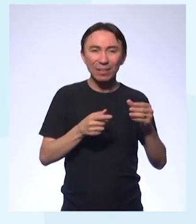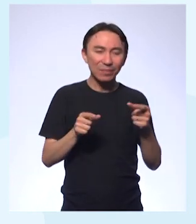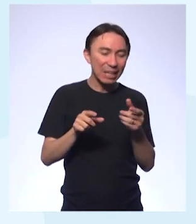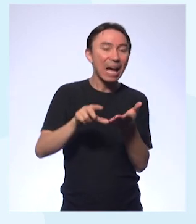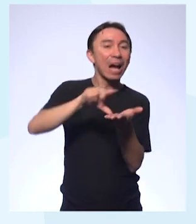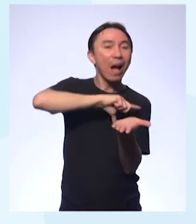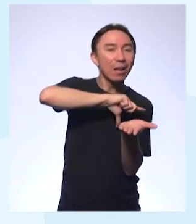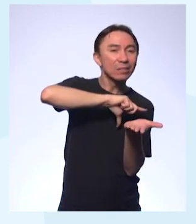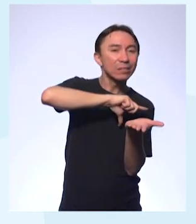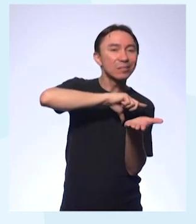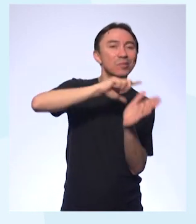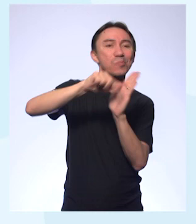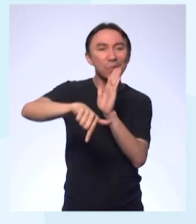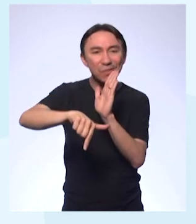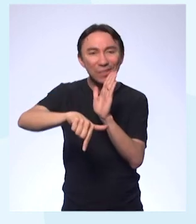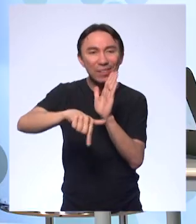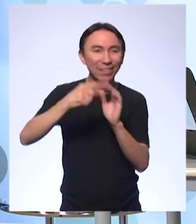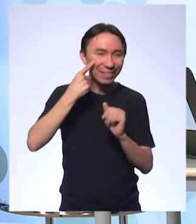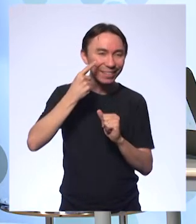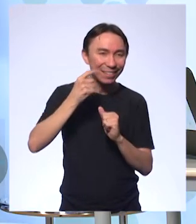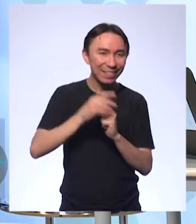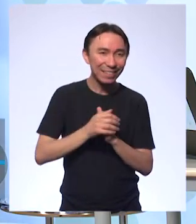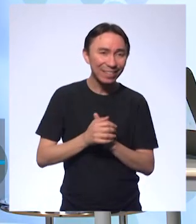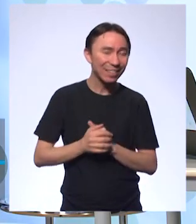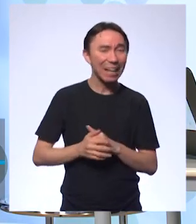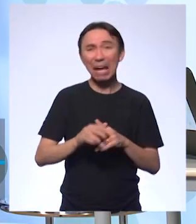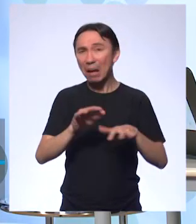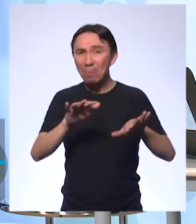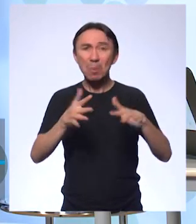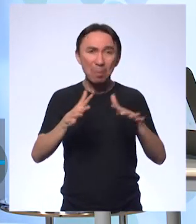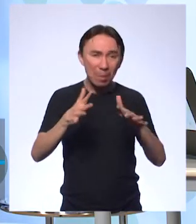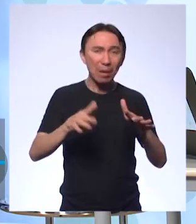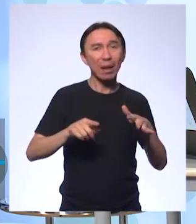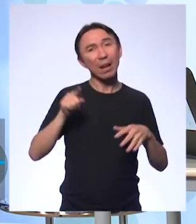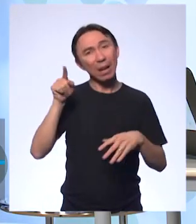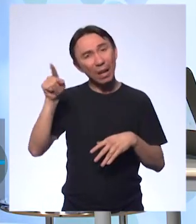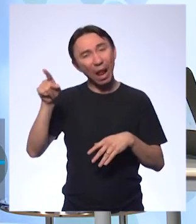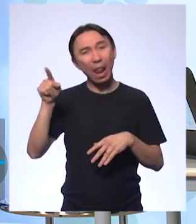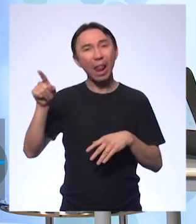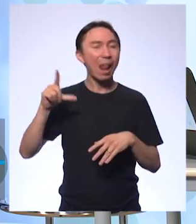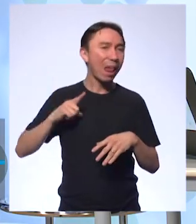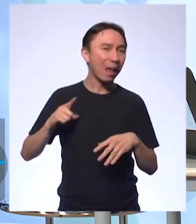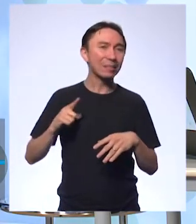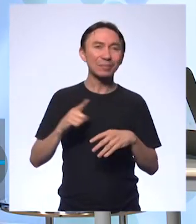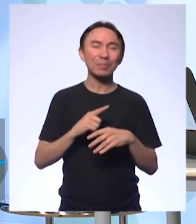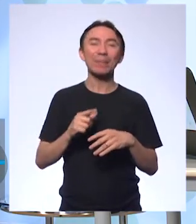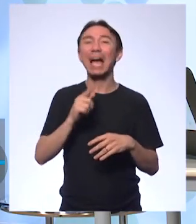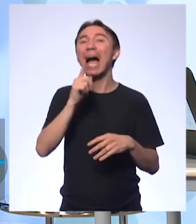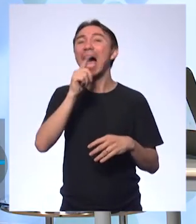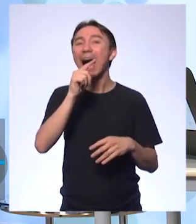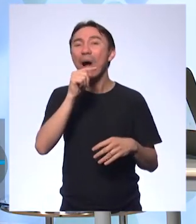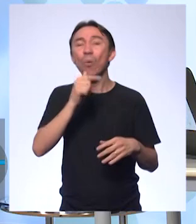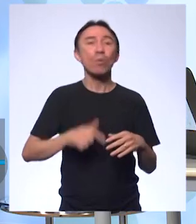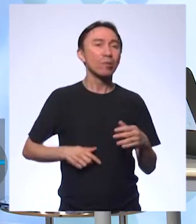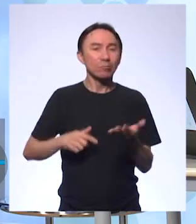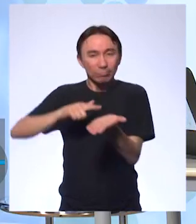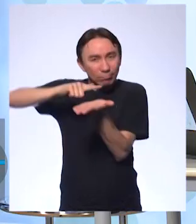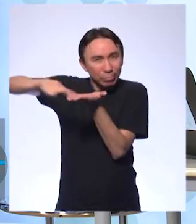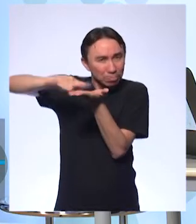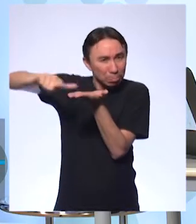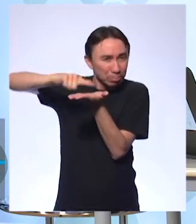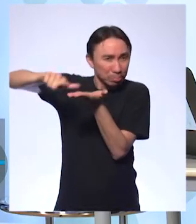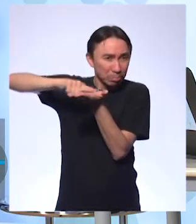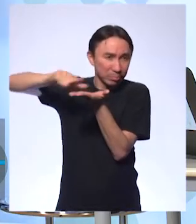filtro. Então, é o mesmo processo, mais ou menos, que ele utiliza lá na estação de tratamento da água. Claro que não vai